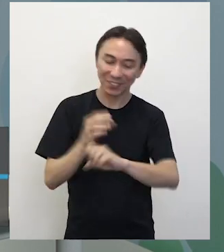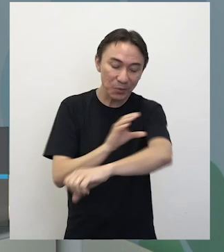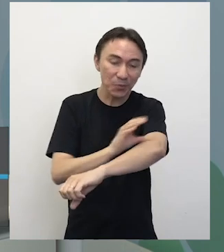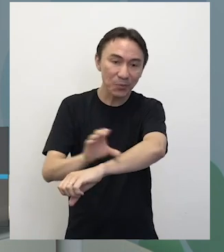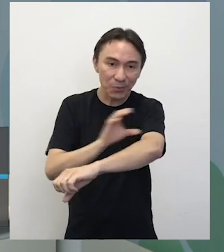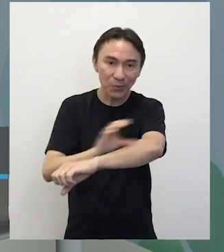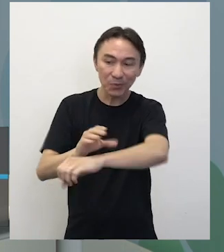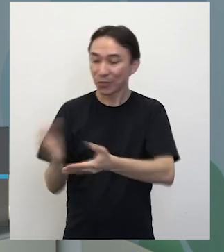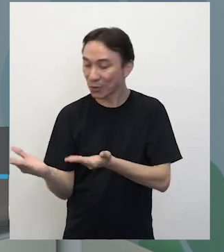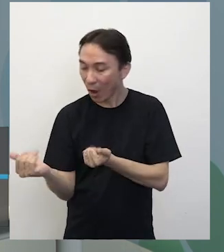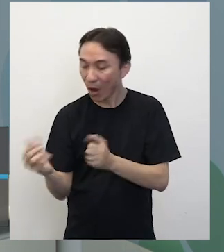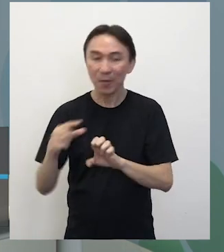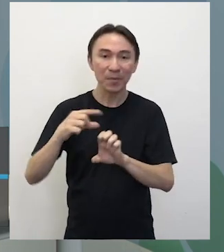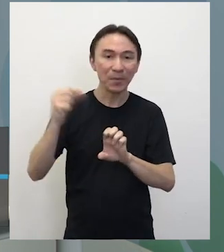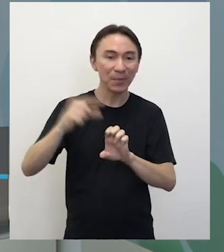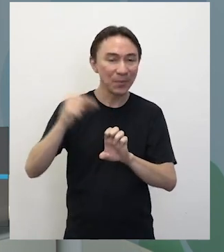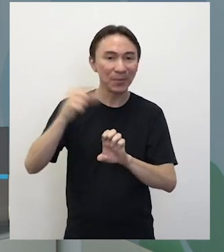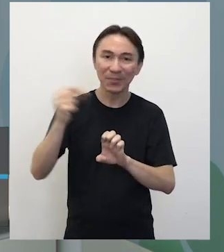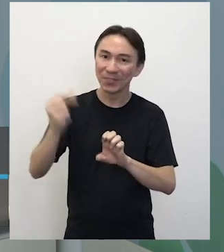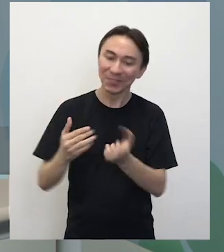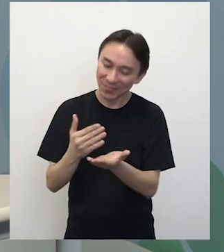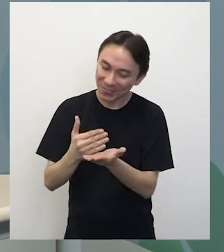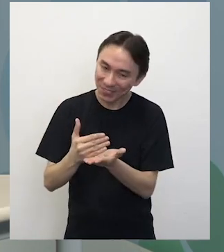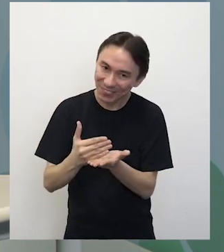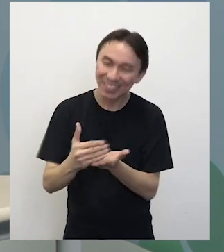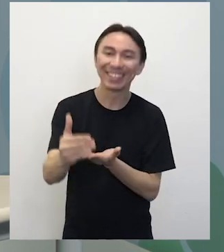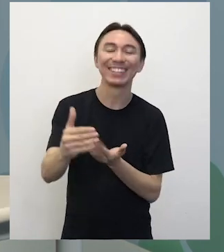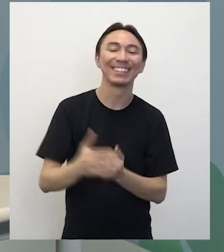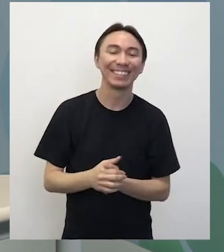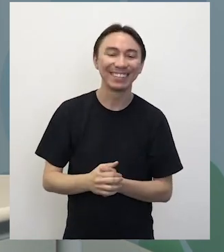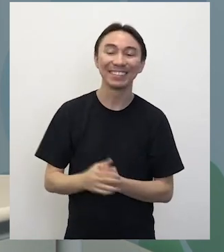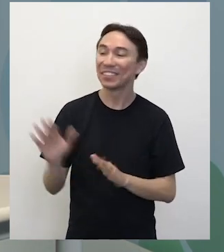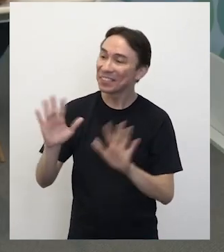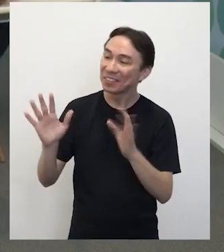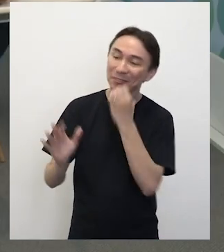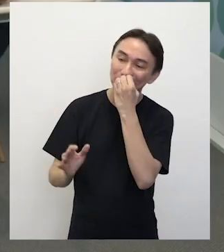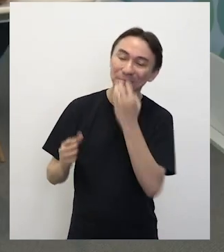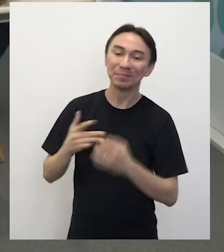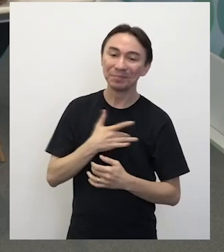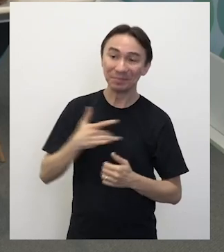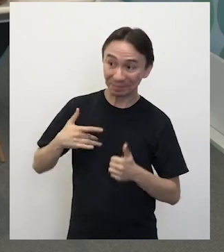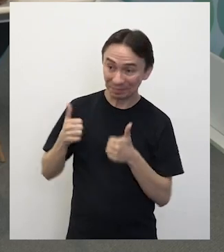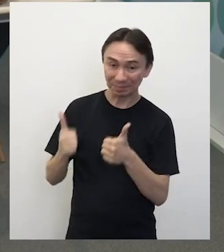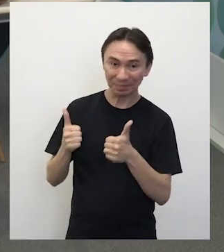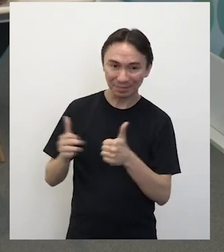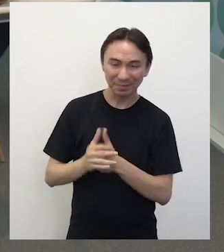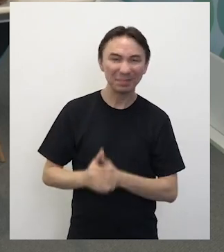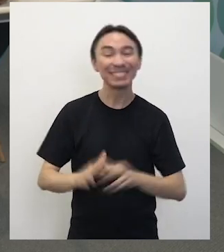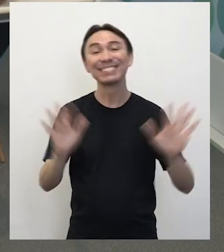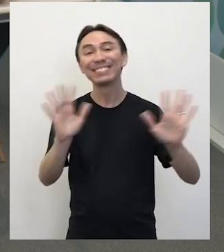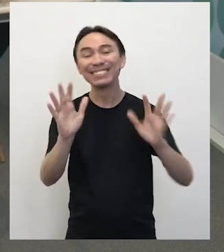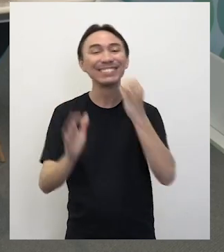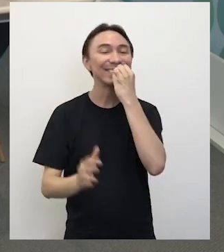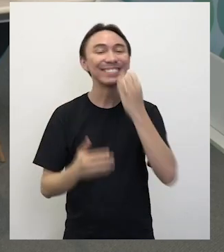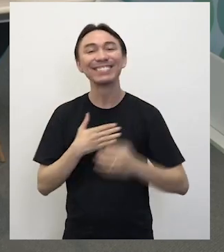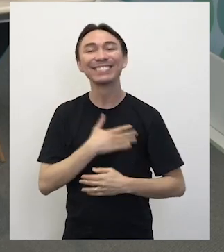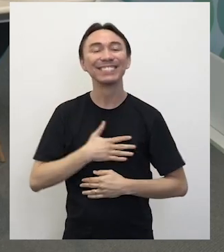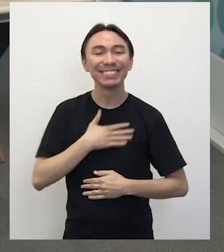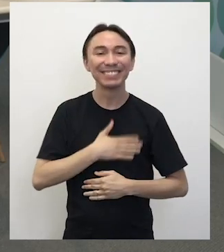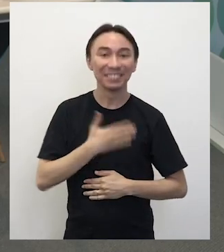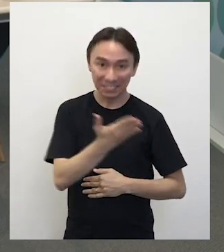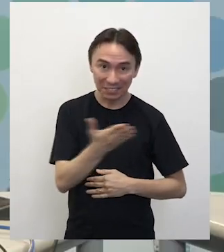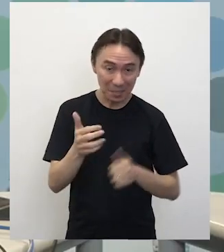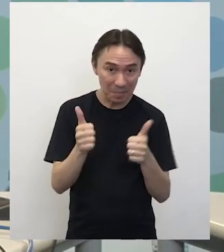Primeiros Passos. Olá, professor Anderson, tudo bem? E aí, pessoal, como que vocês estão? Tudo